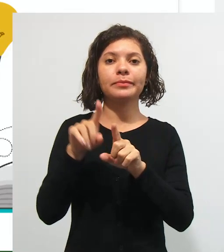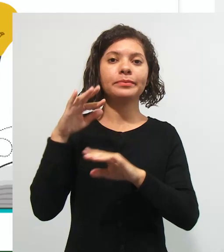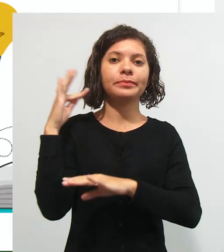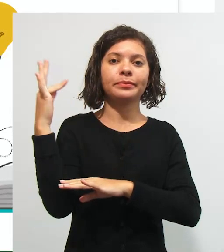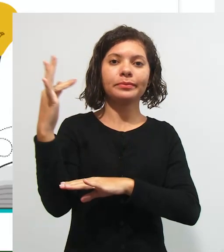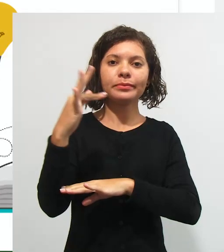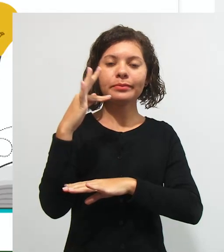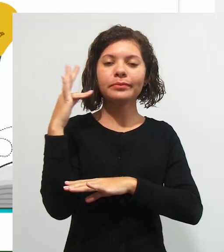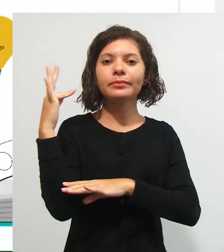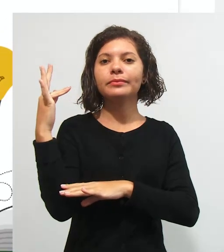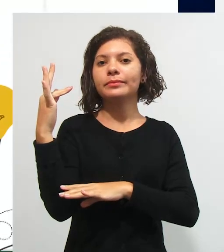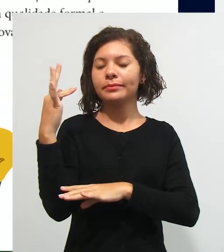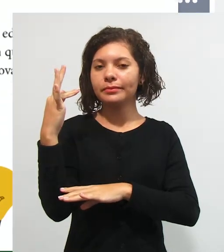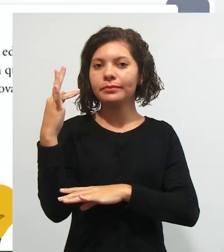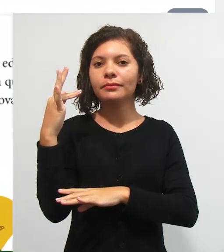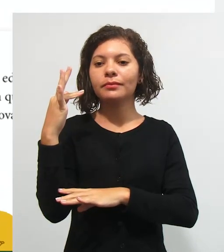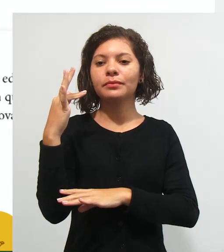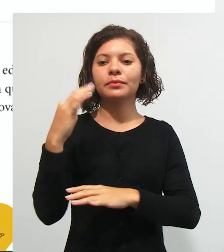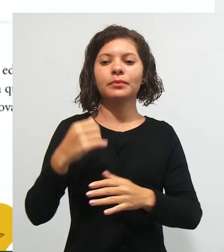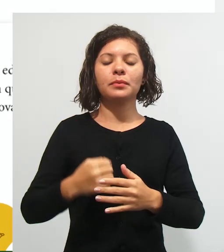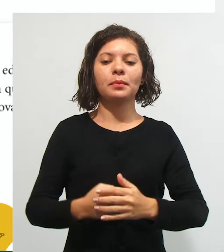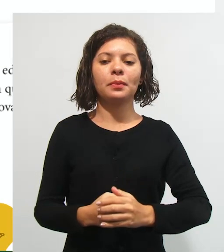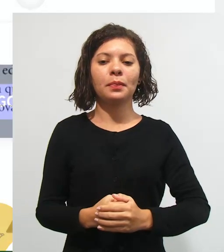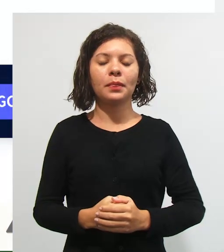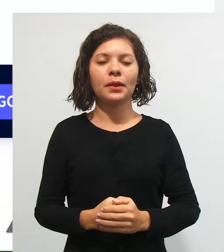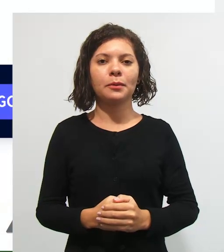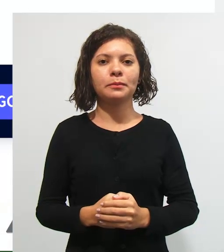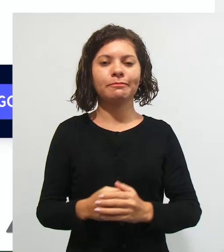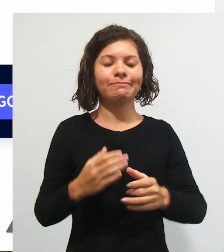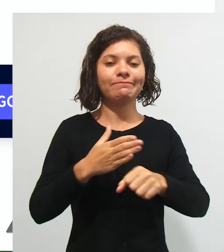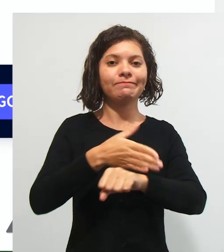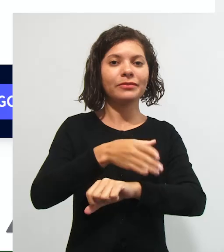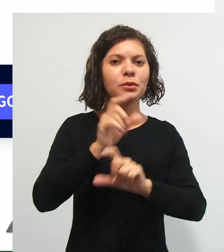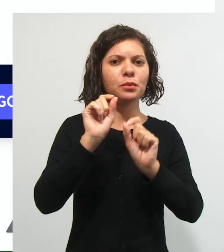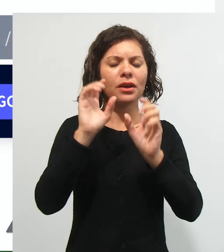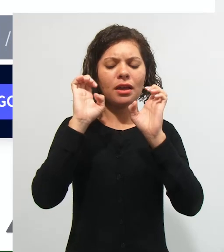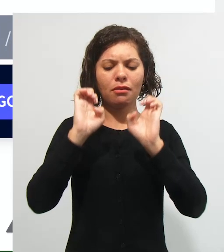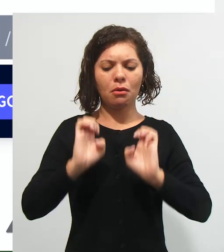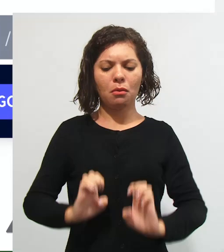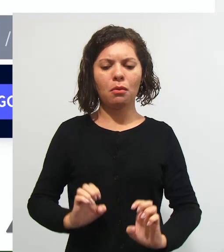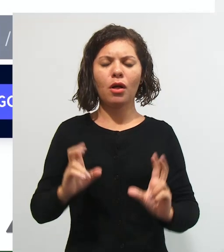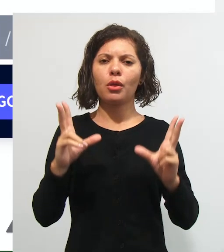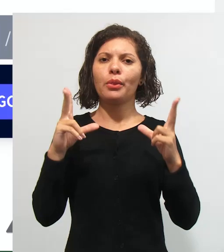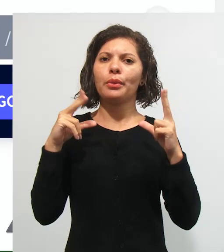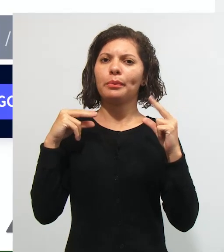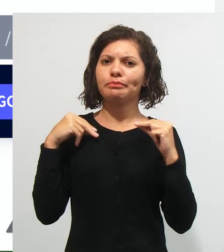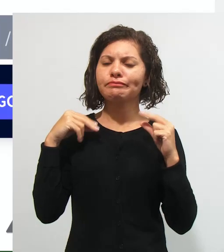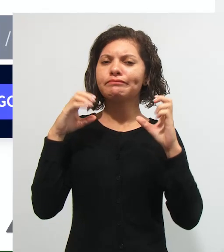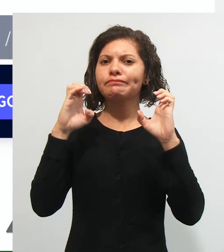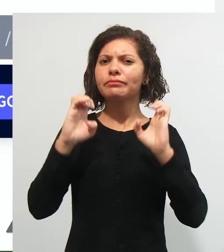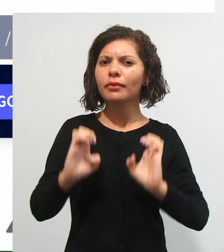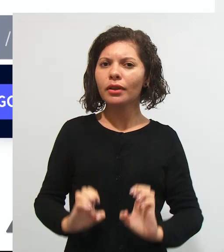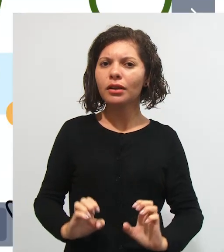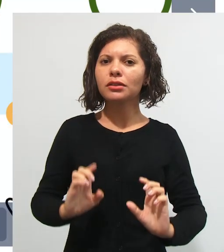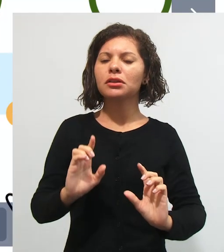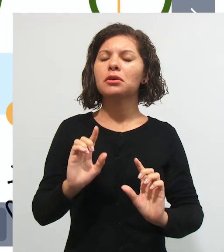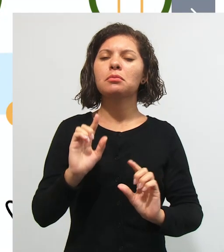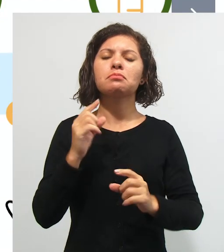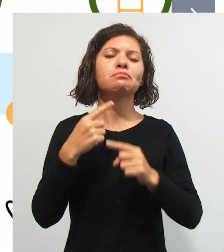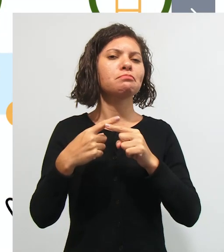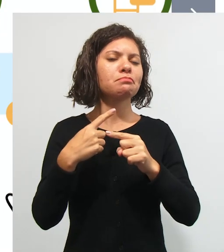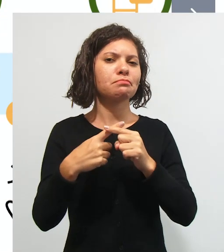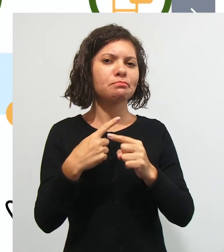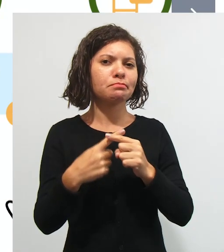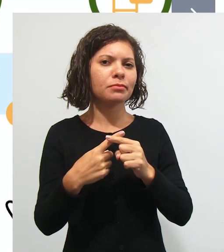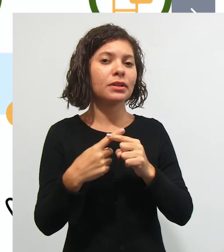alavanca principal da intervenção ética. Nossa, que tudo! Intervenção ética? Sim, intervenção ética, por quê? A ética